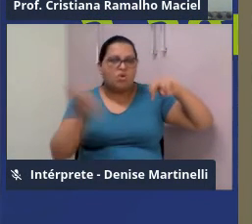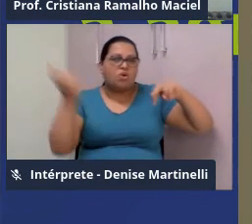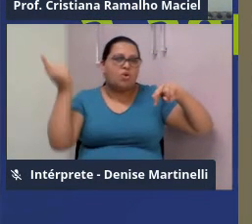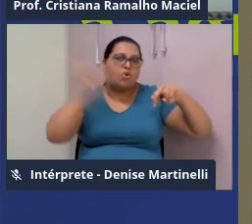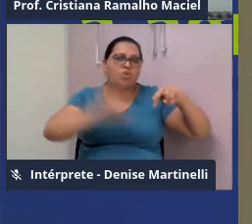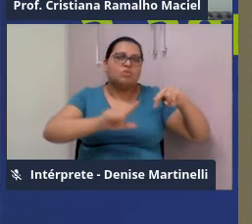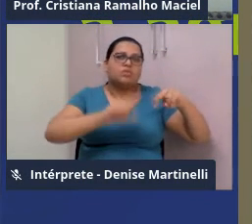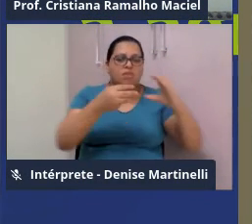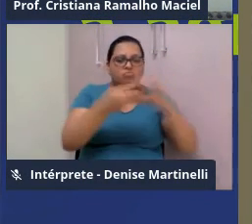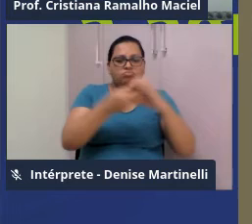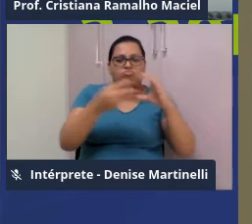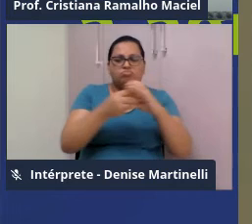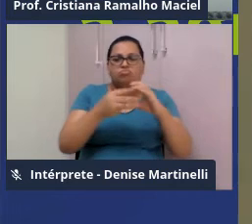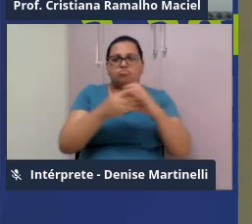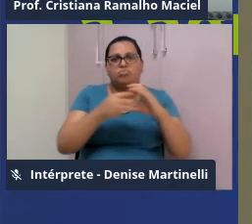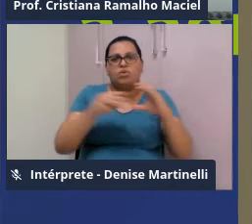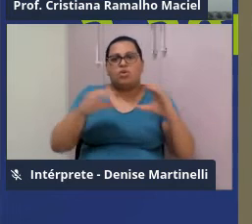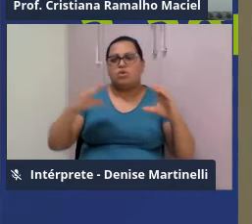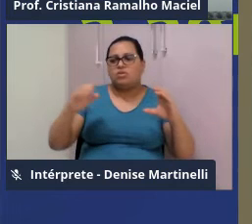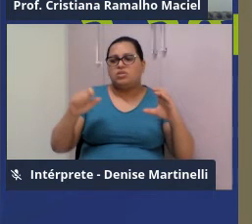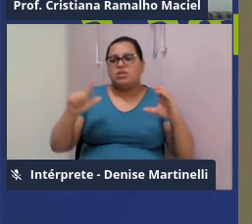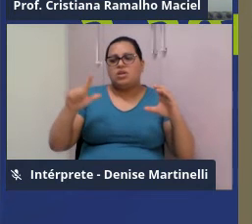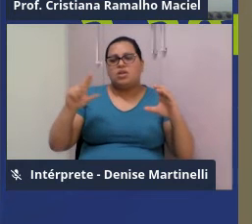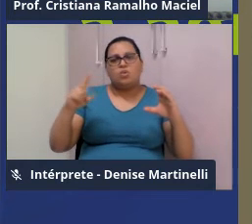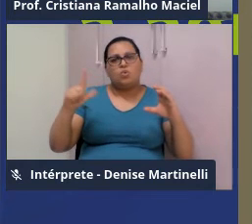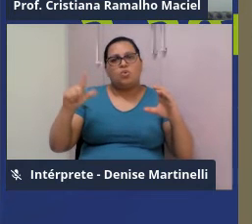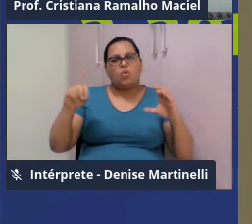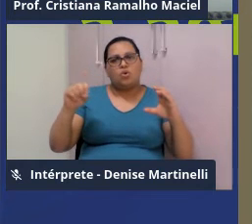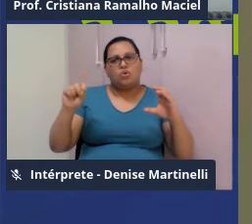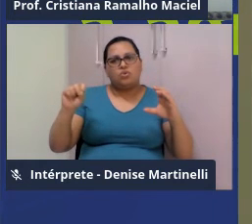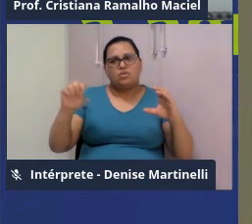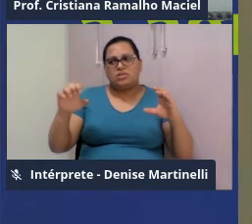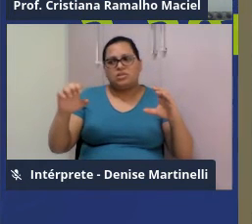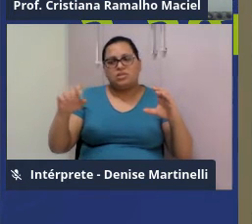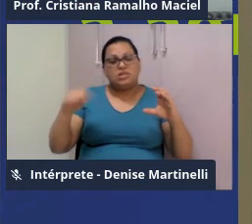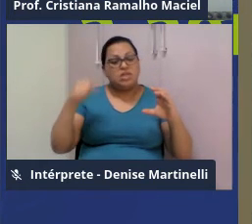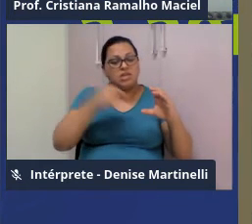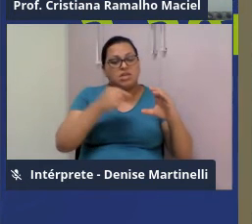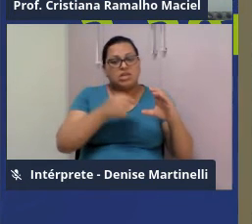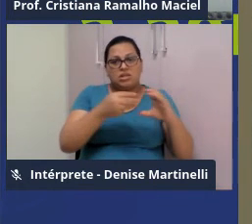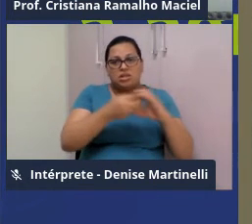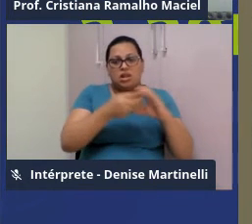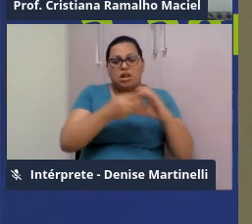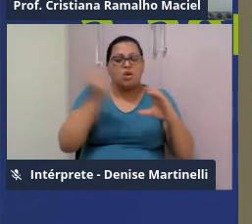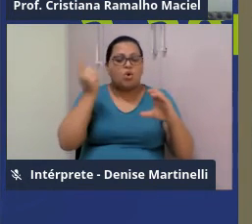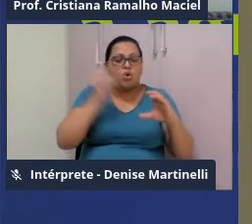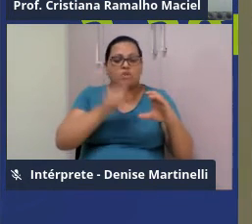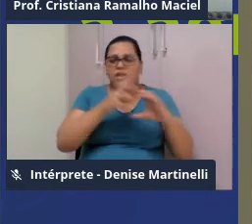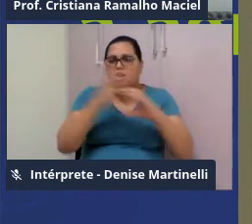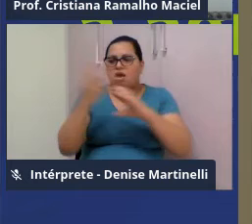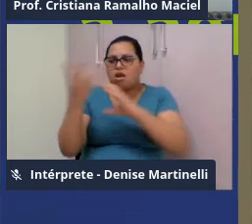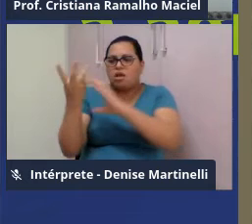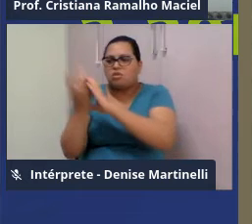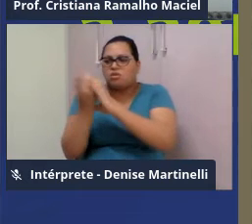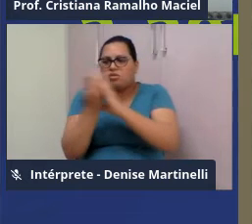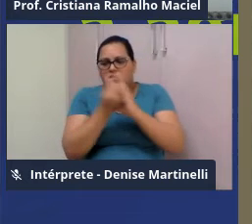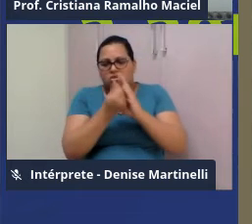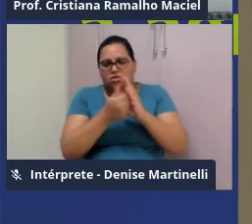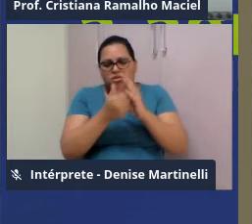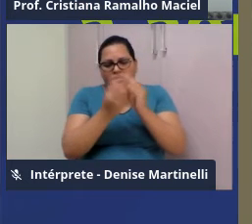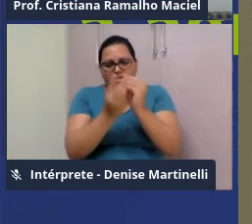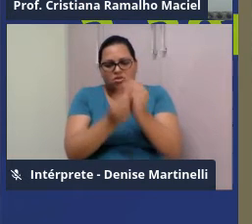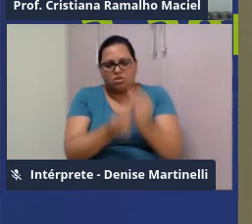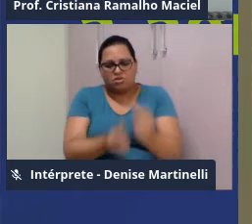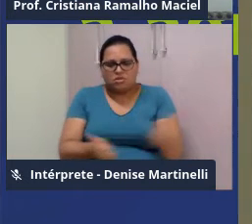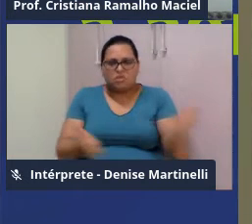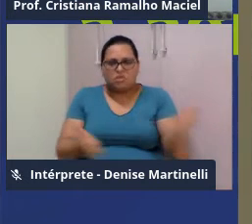Mas o camarão, eu posso dar bastante celulose para ele? Fui para a bancada testar para ver o quanto